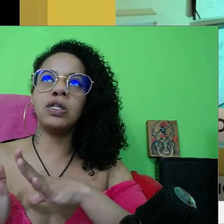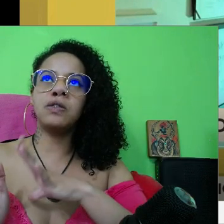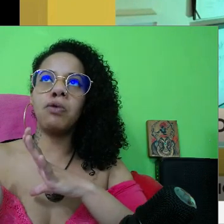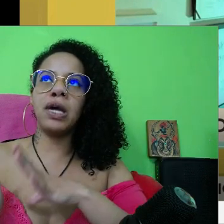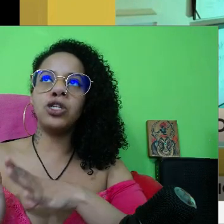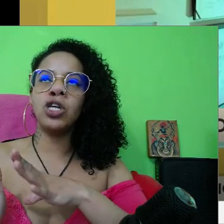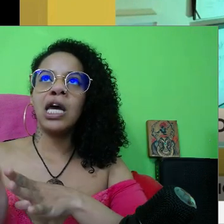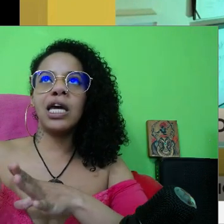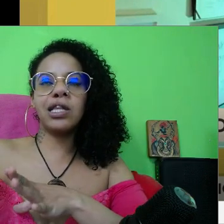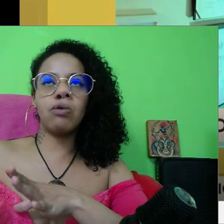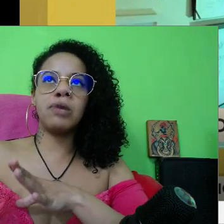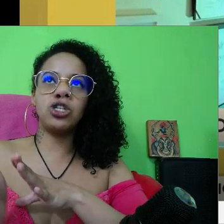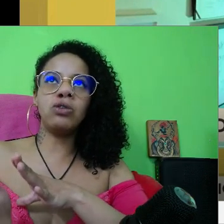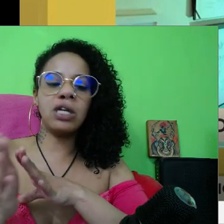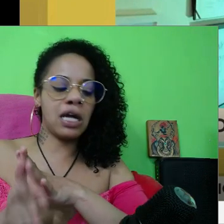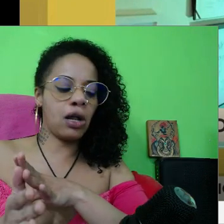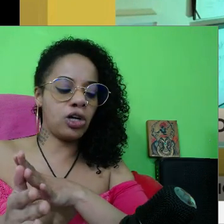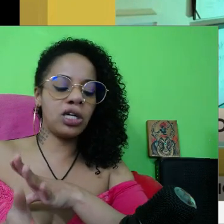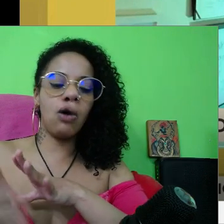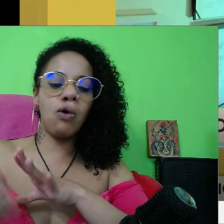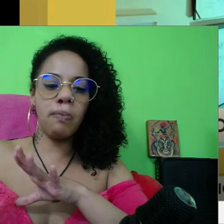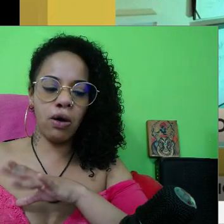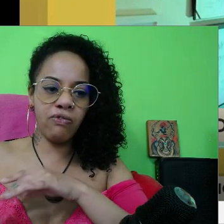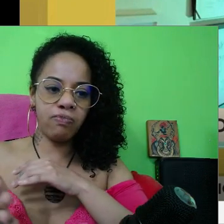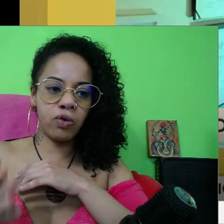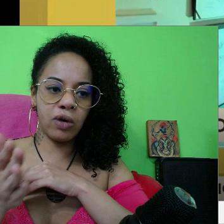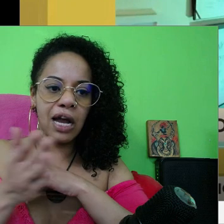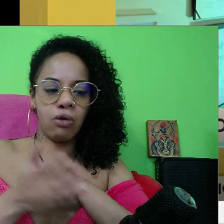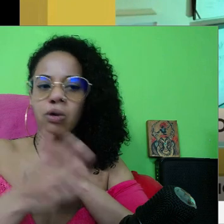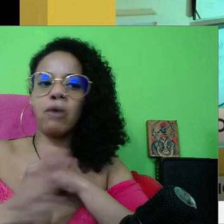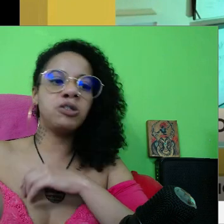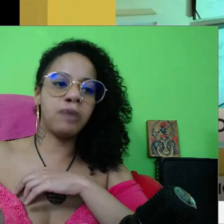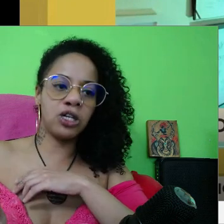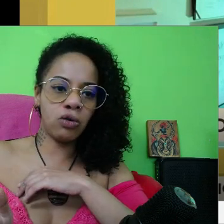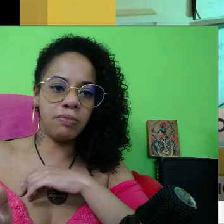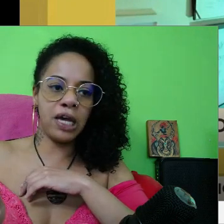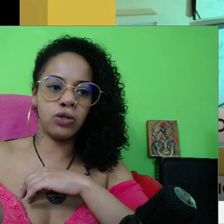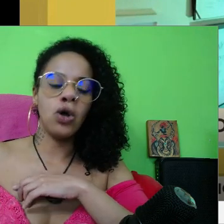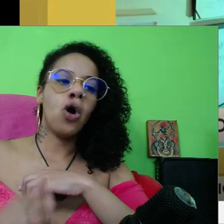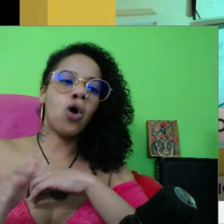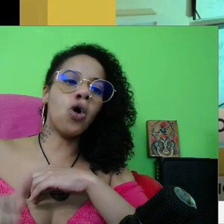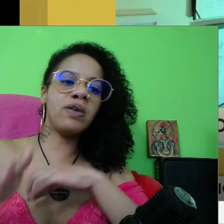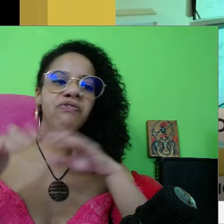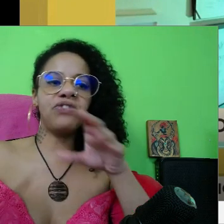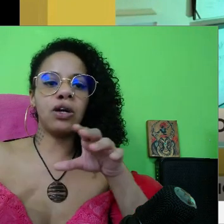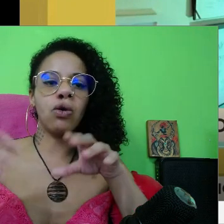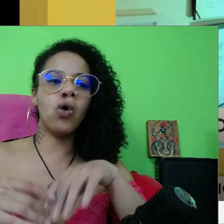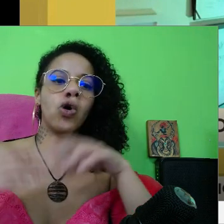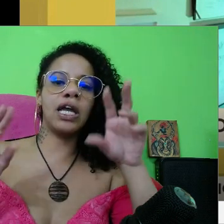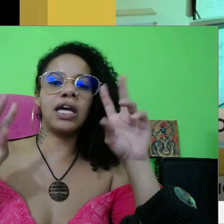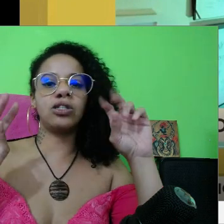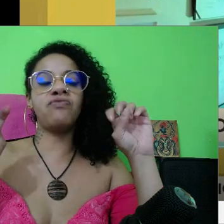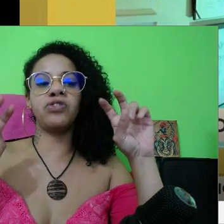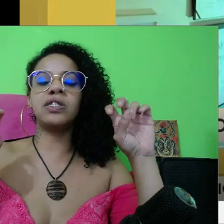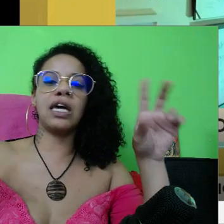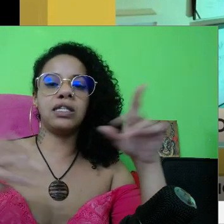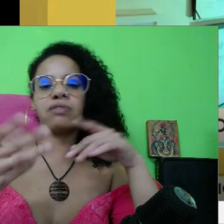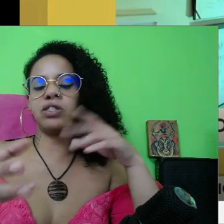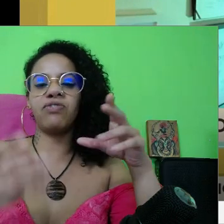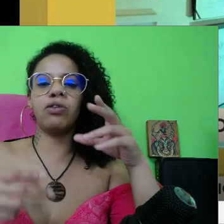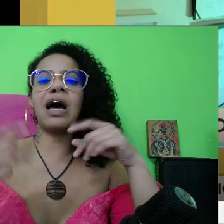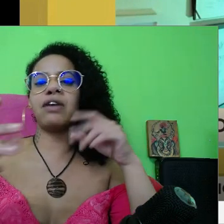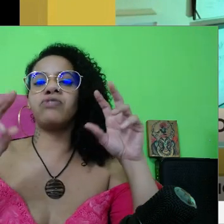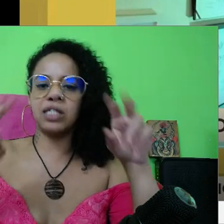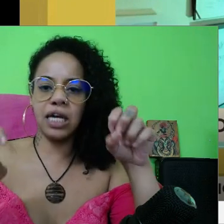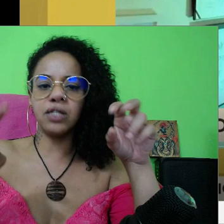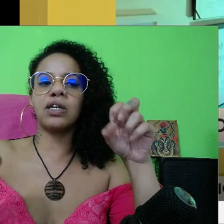o meu vídeo inicialmente então Imagino que na lógica o meu canal não é um espaço de acolhimento ou enfim o rolê de vocês